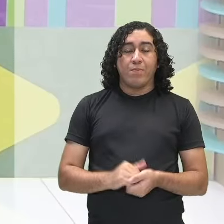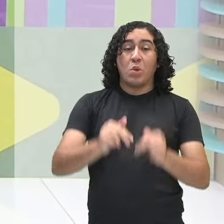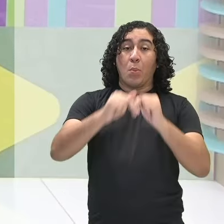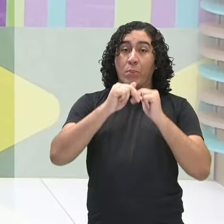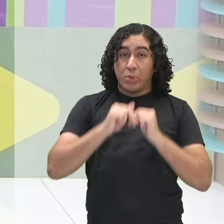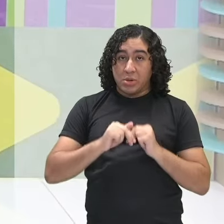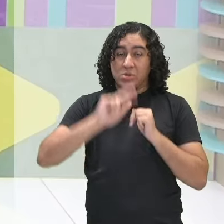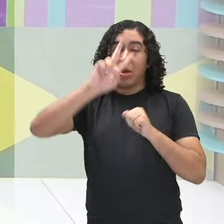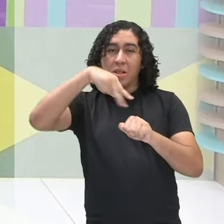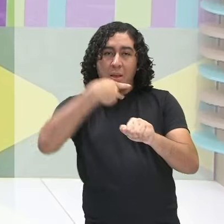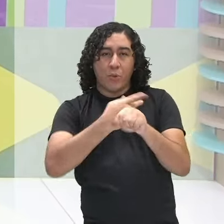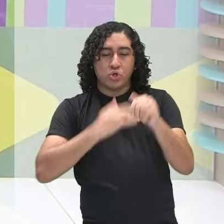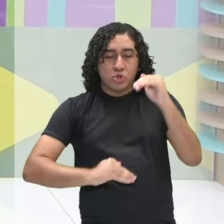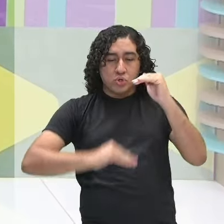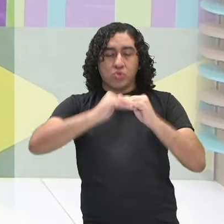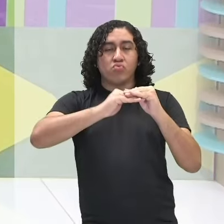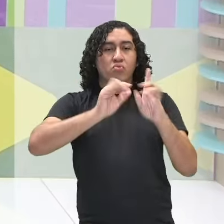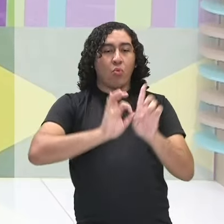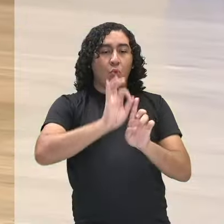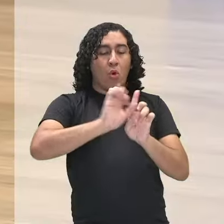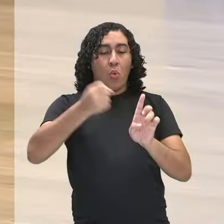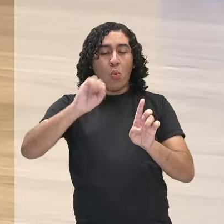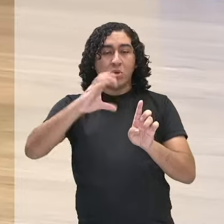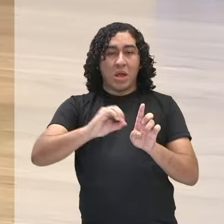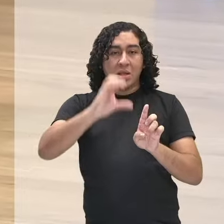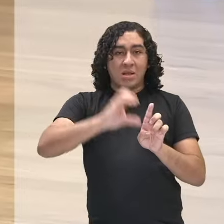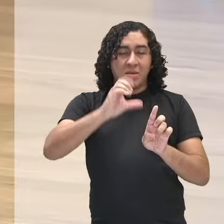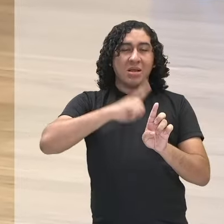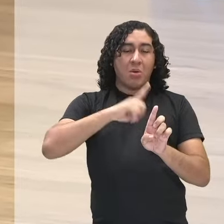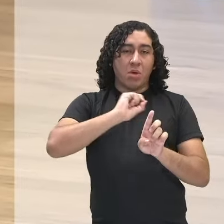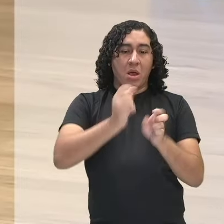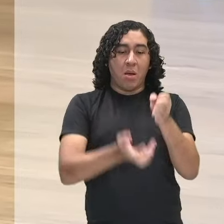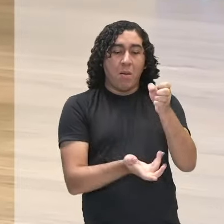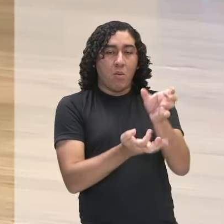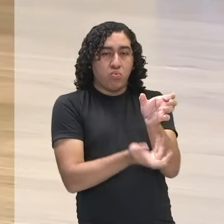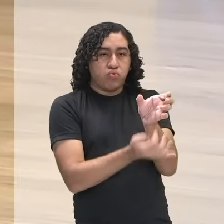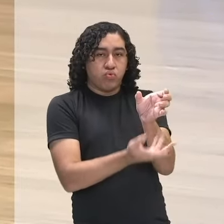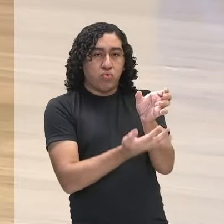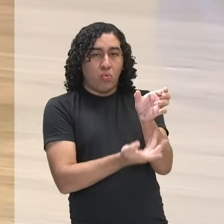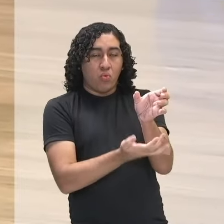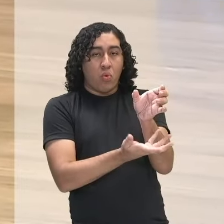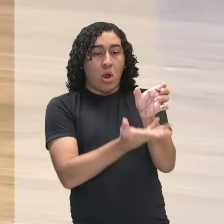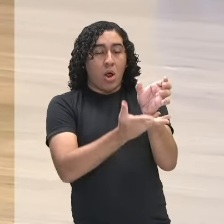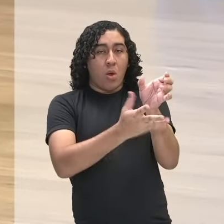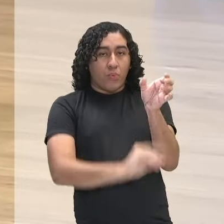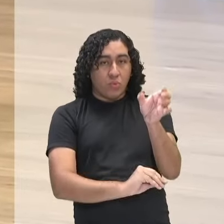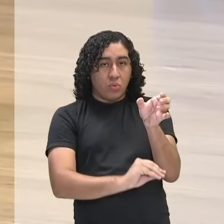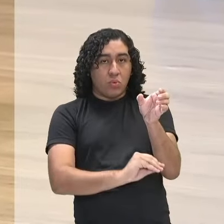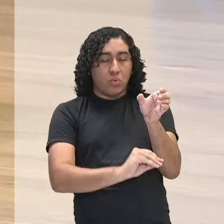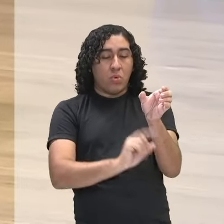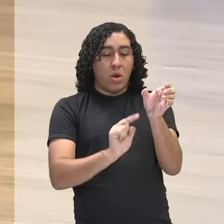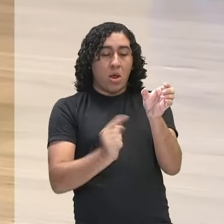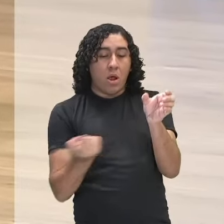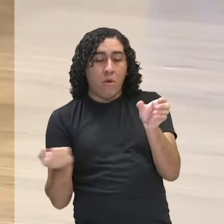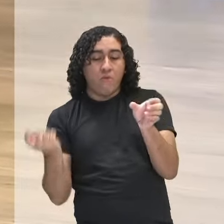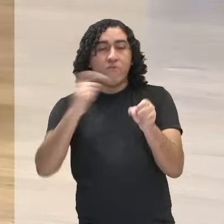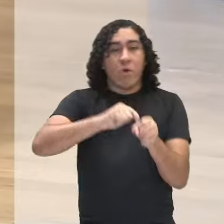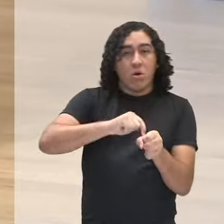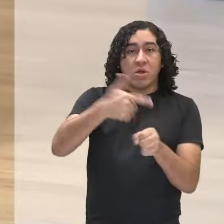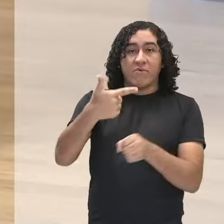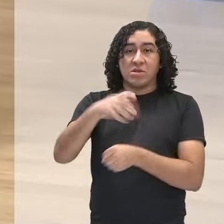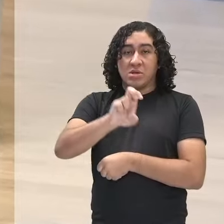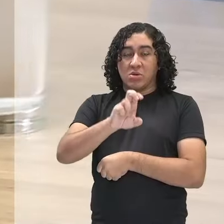depois que atingir 80 graus Celsius, eu desligo o fogo, essa solução volta a 25 graus Celsius,